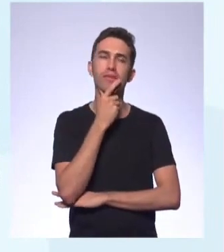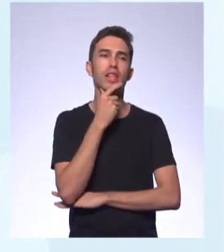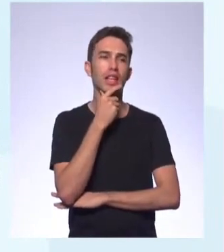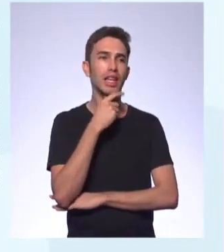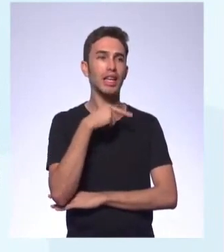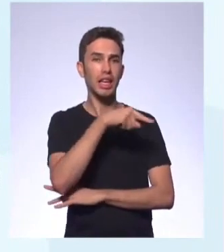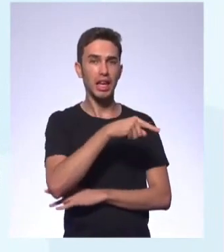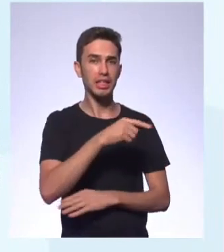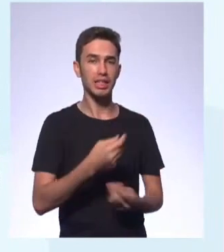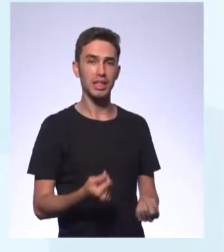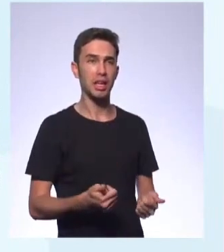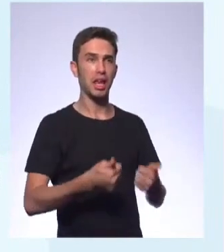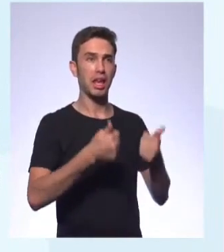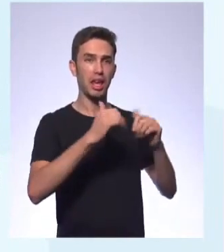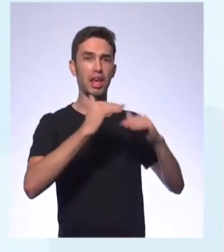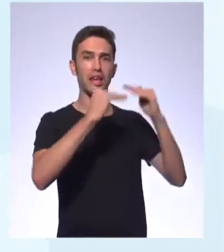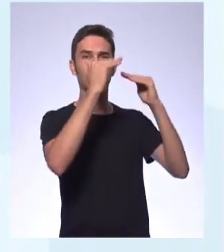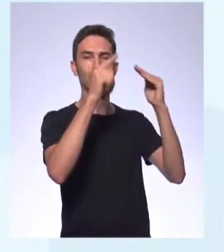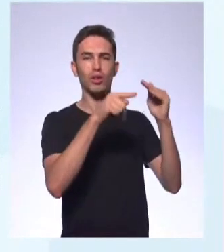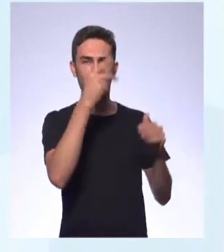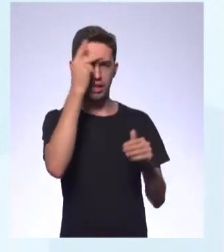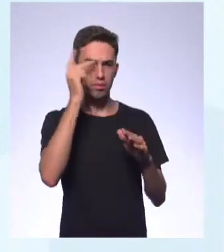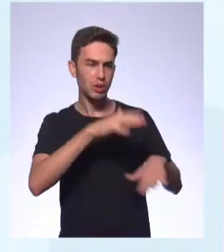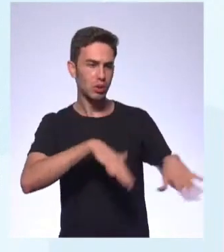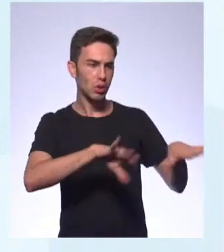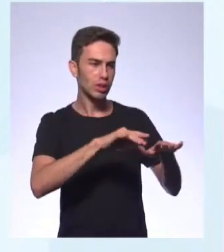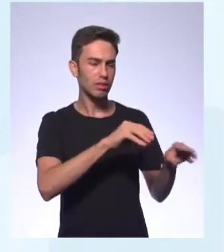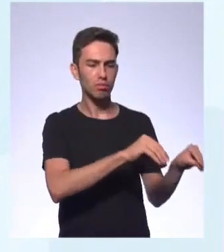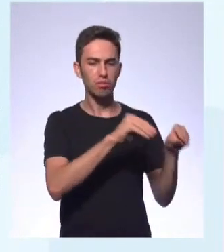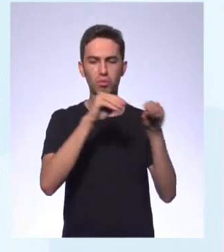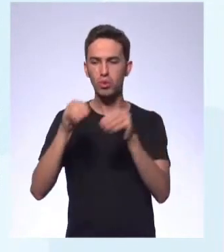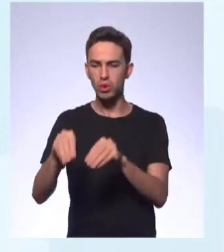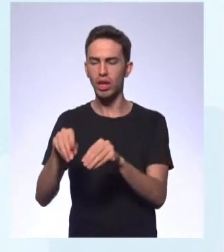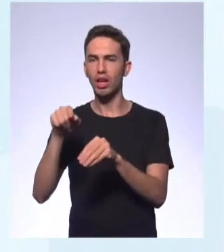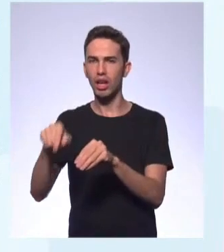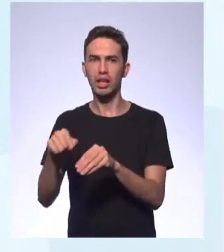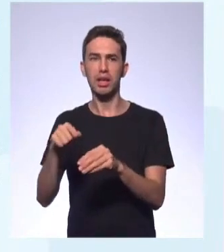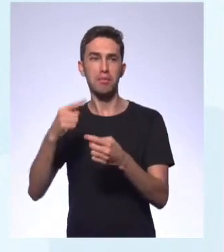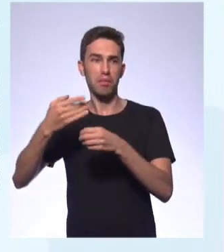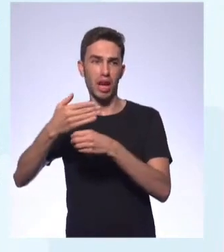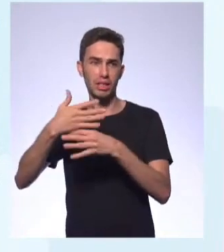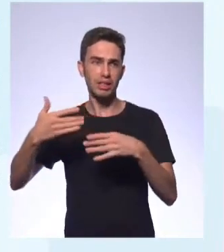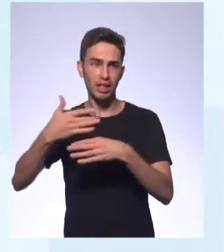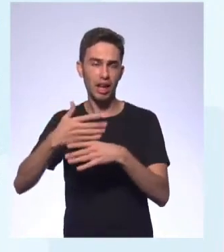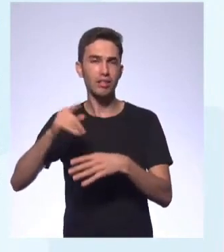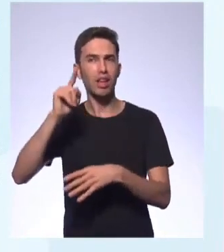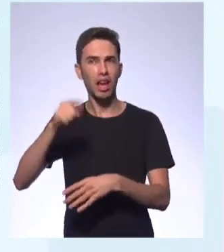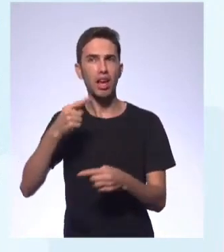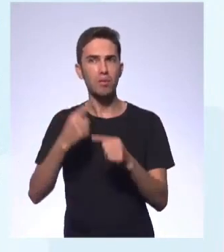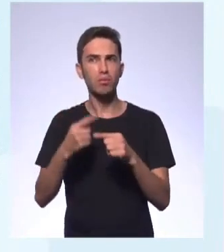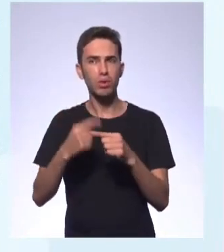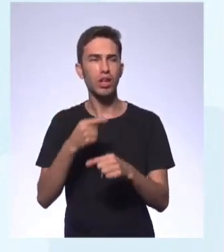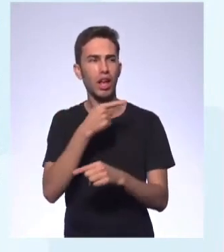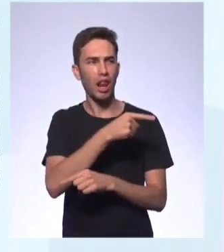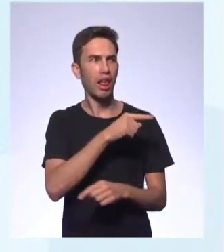Hildegardo, que esse êxodo da população dos campos para as cidades pode ser em parte atribuído à falta de segurança que existe